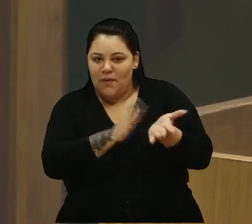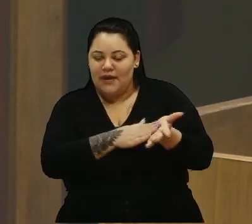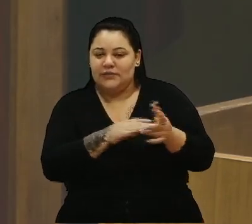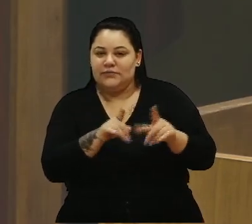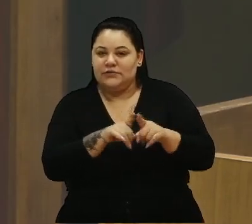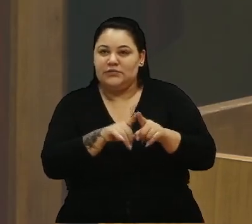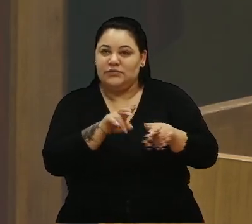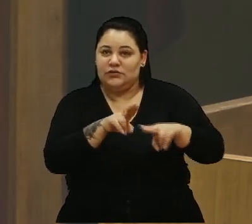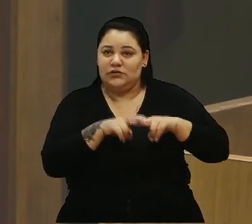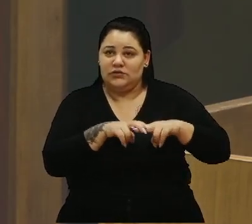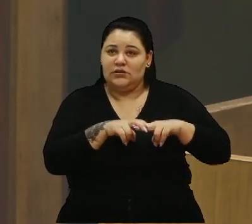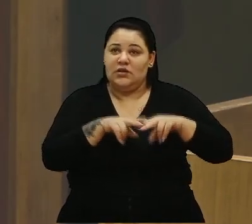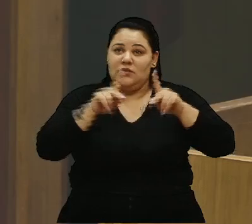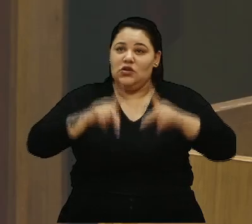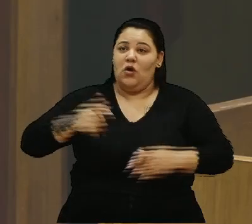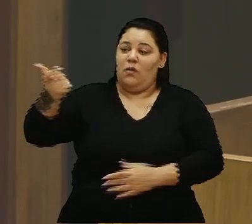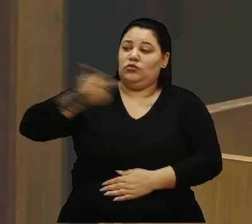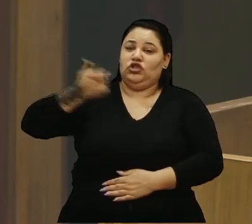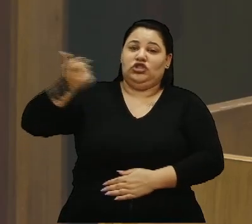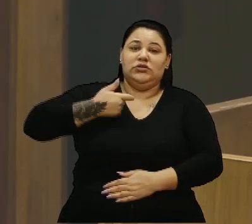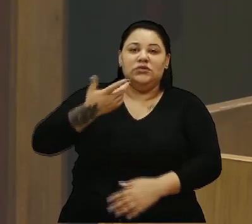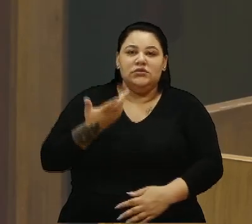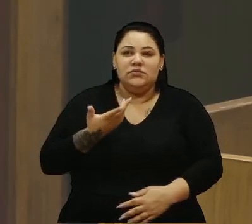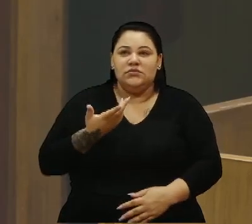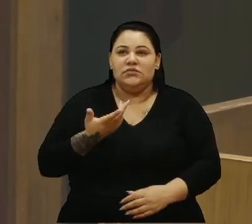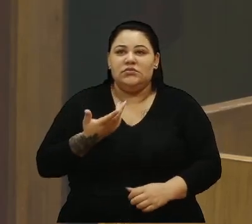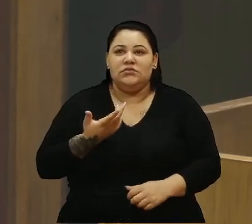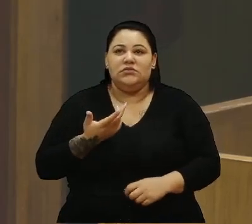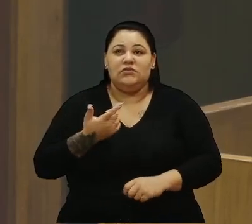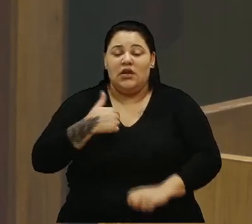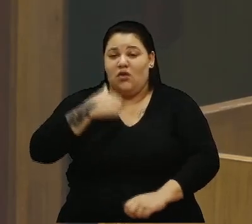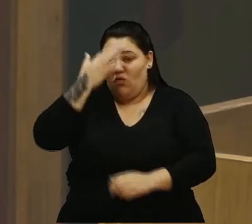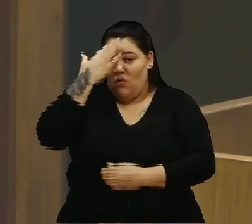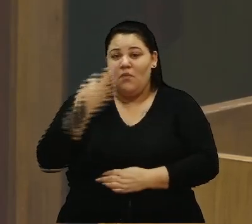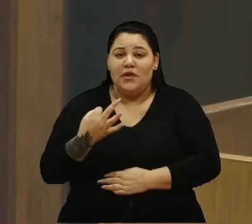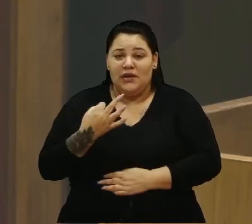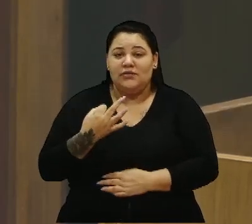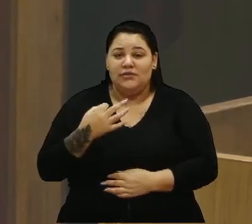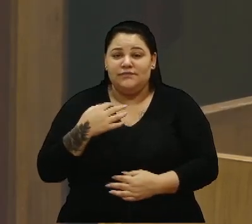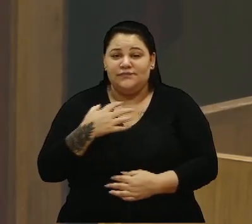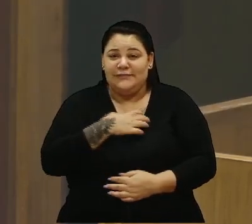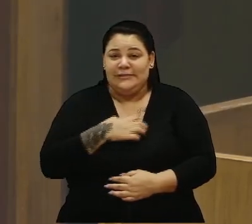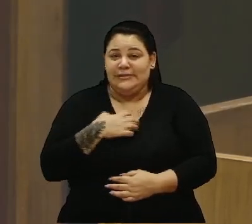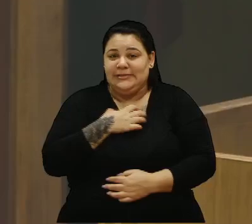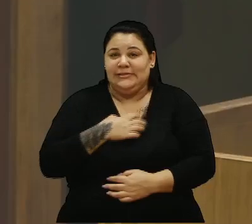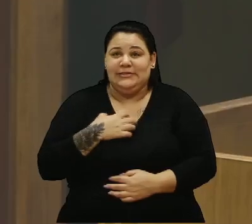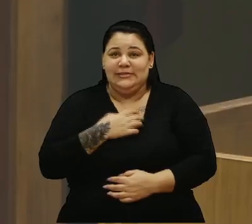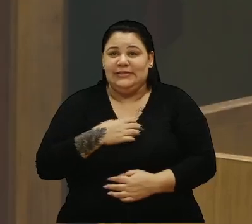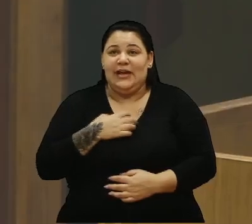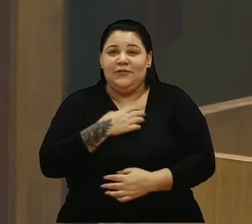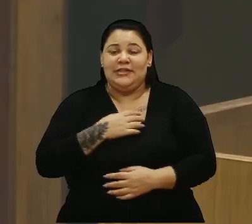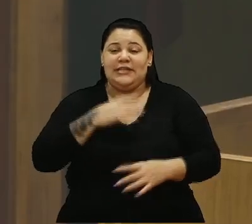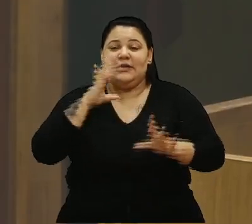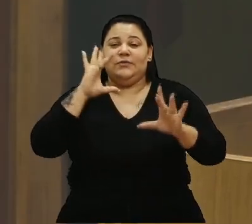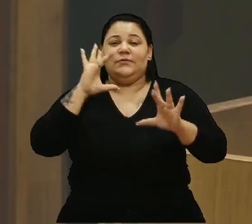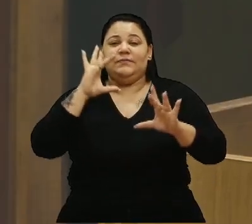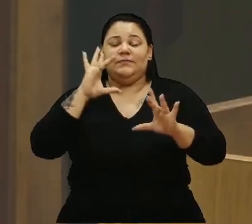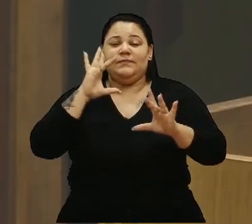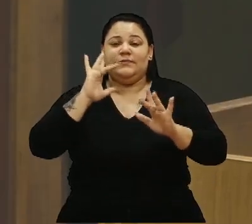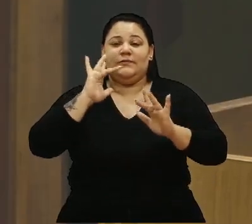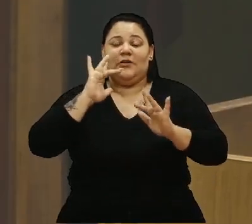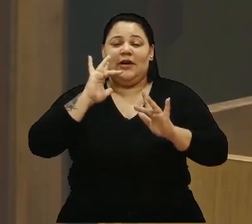UPA, as pessoas me xingam, eu absolutamente entendo a revolta da população. Agora, é importante que as pessoas